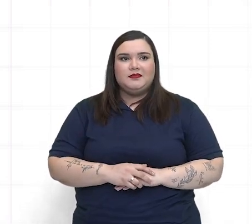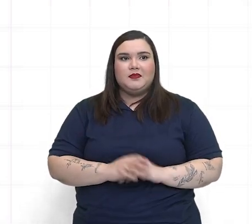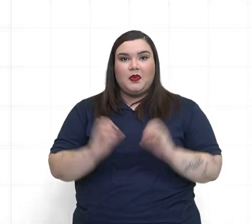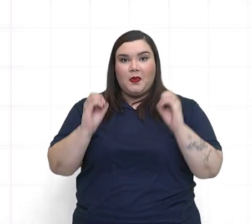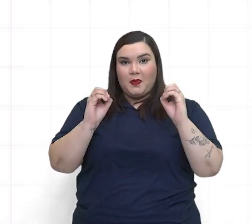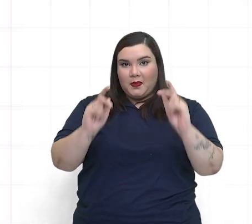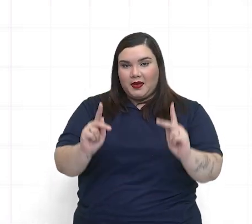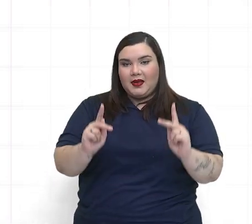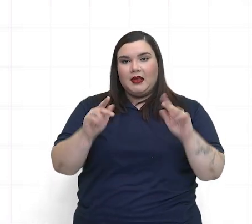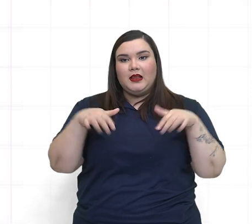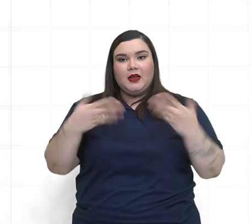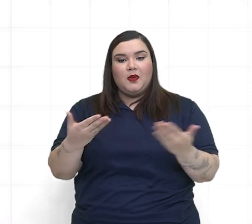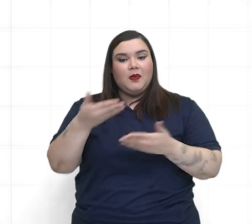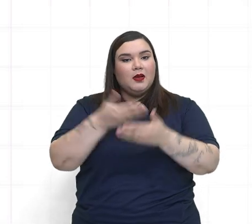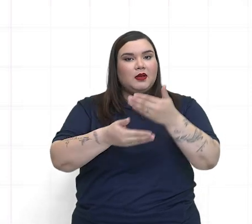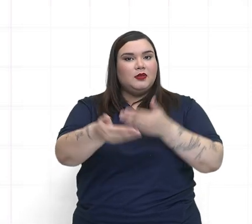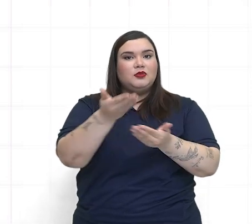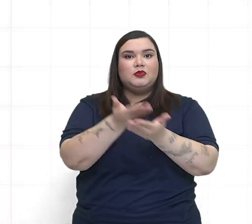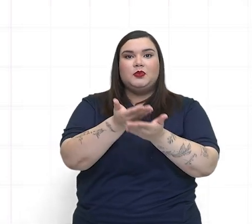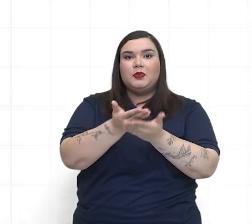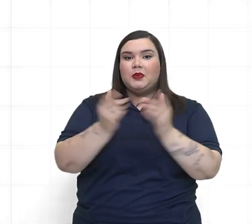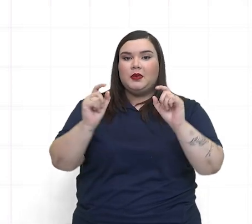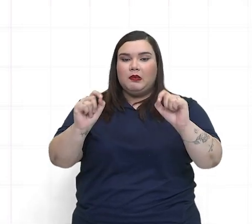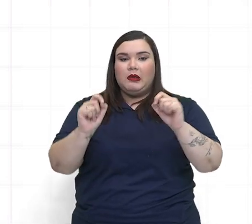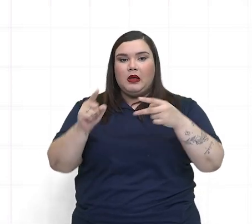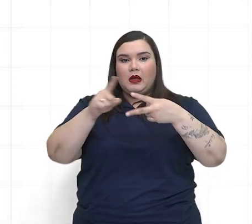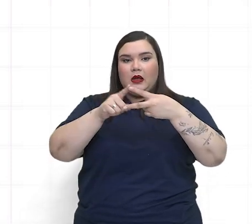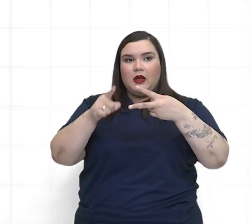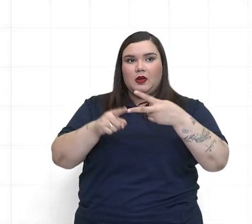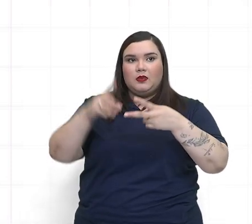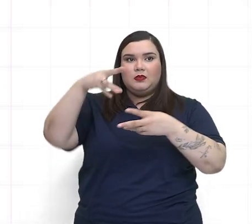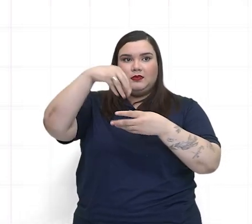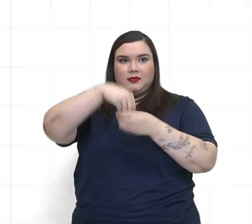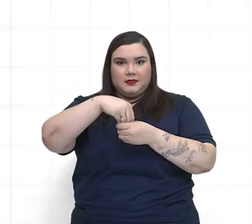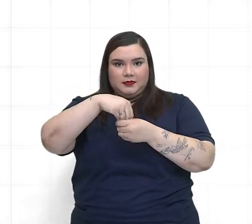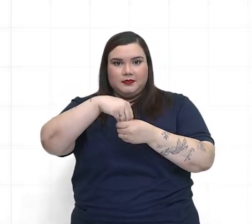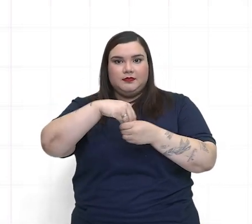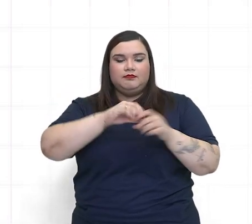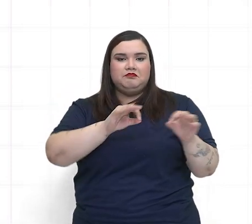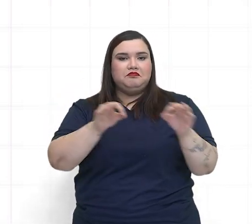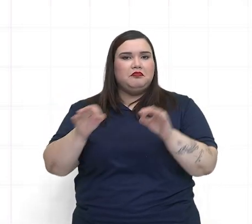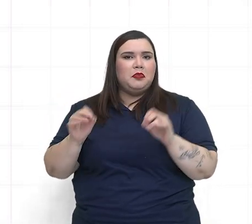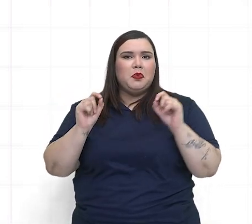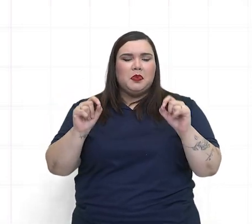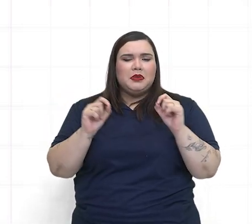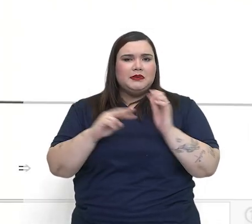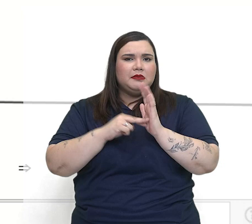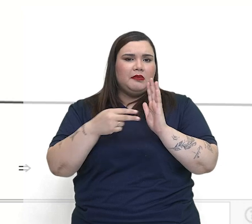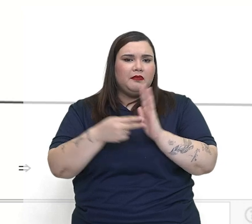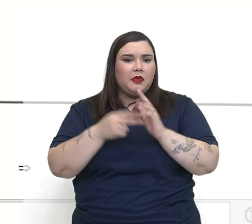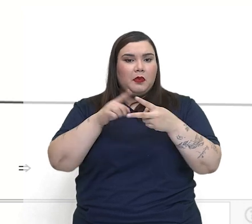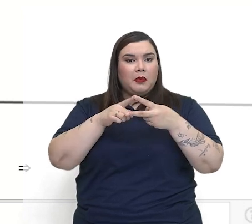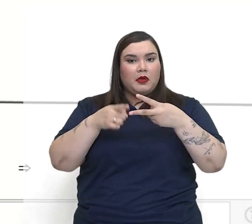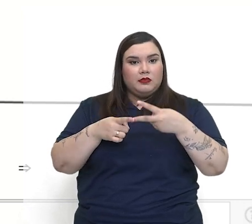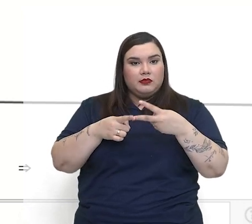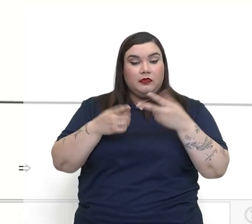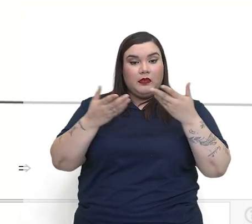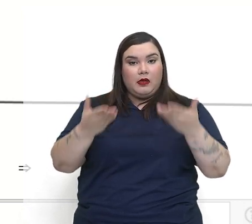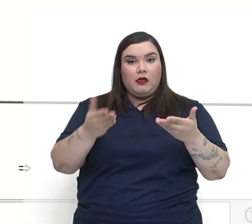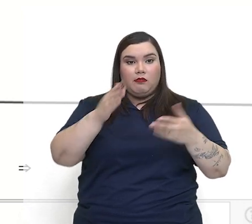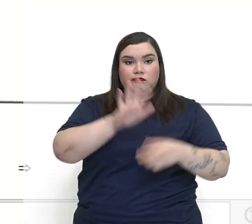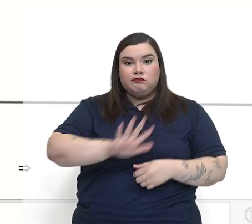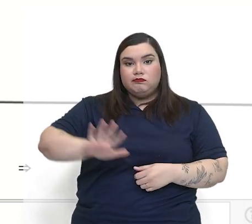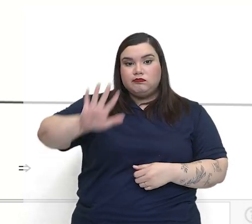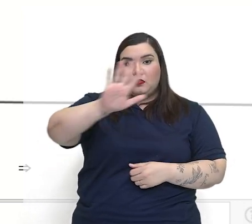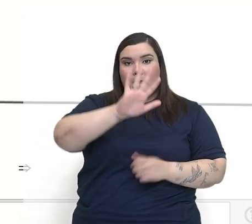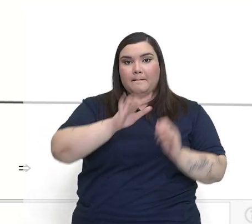O próximo elemento que nós vamos estudar agora, né, chama-se ângulos internos. Né? O que é um ângulo interno? É a região